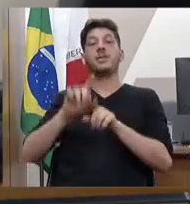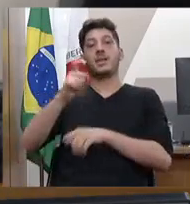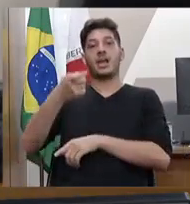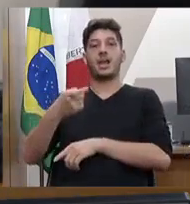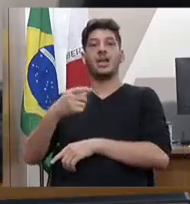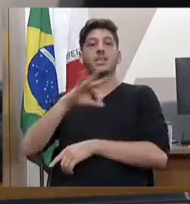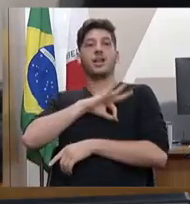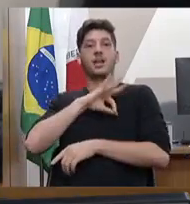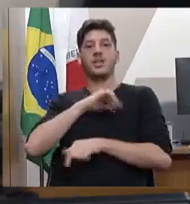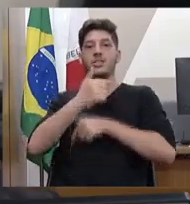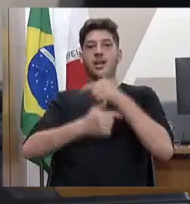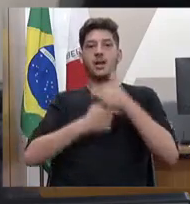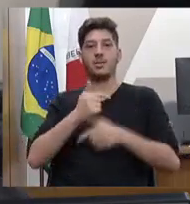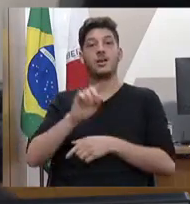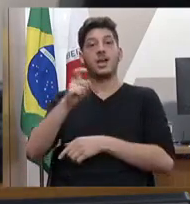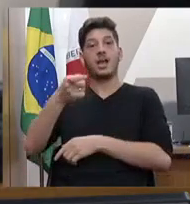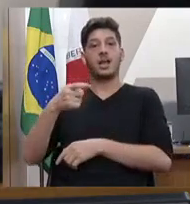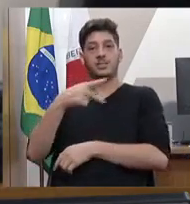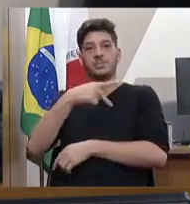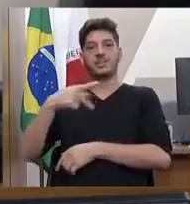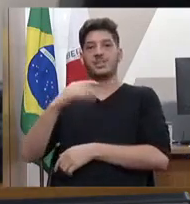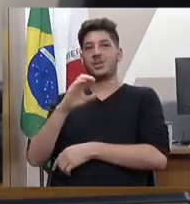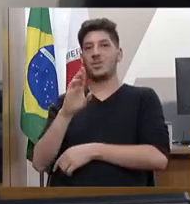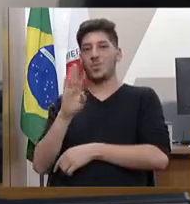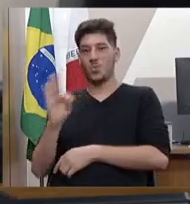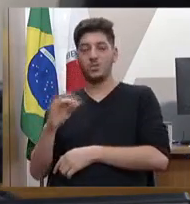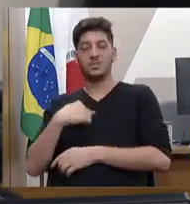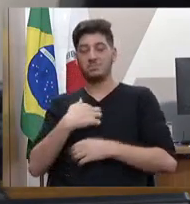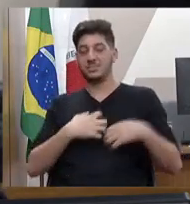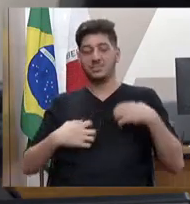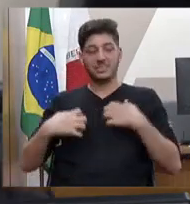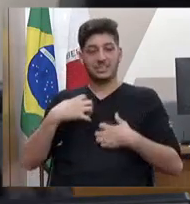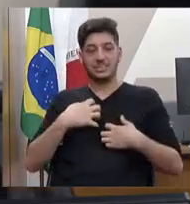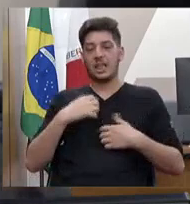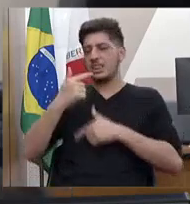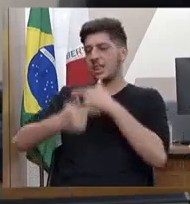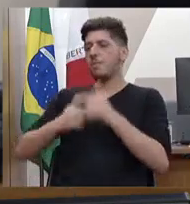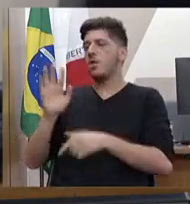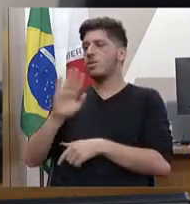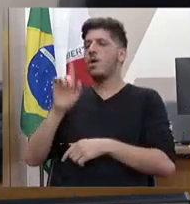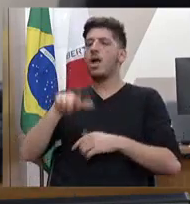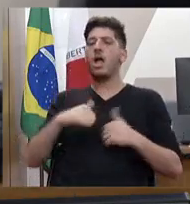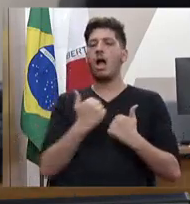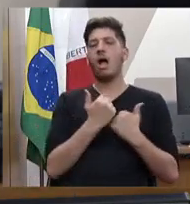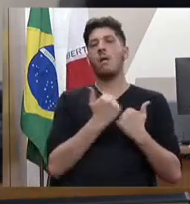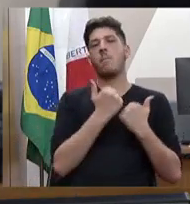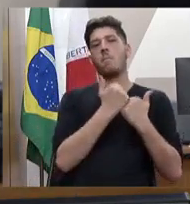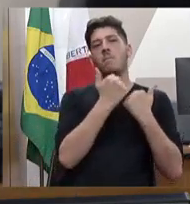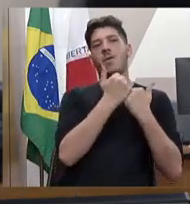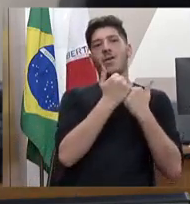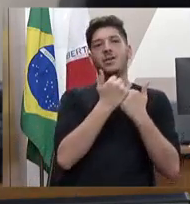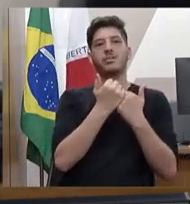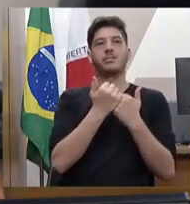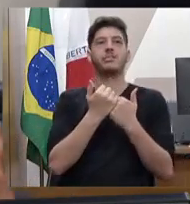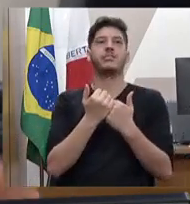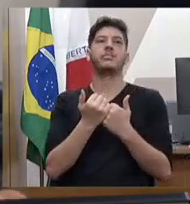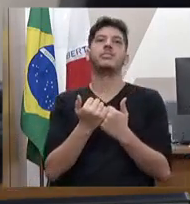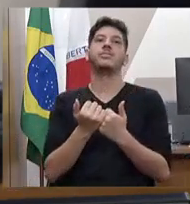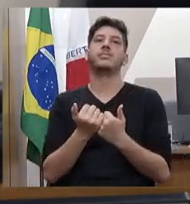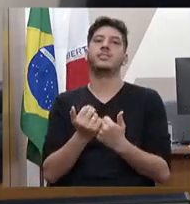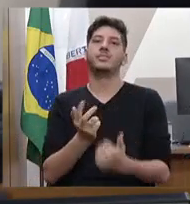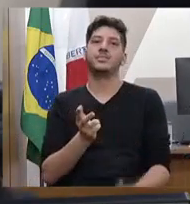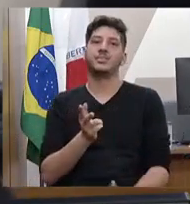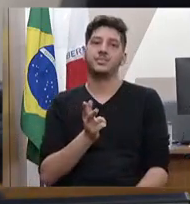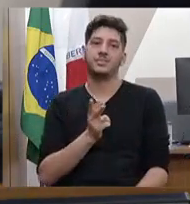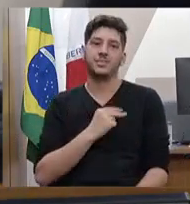trabalha ex-presidente da Cut eu fico incomodado as pessoas falam assim não é trabalhador não ele é meu colaborador Isso me